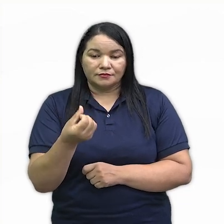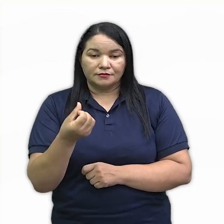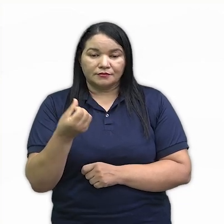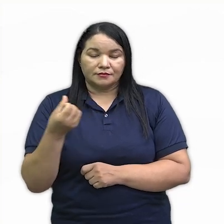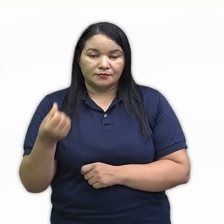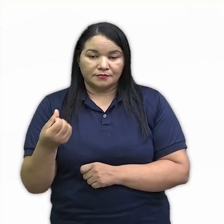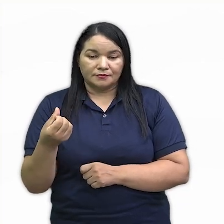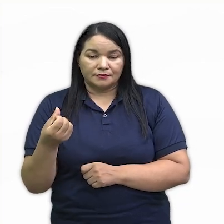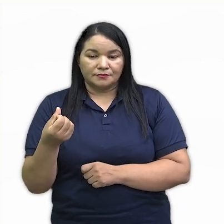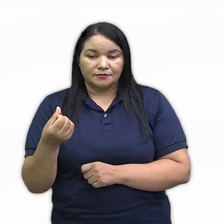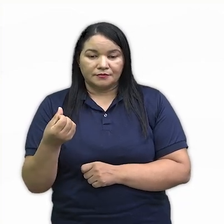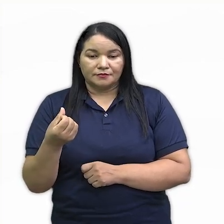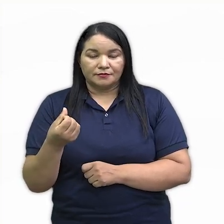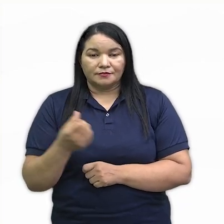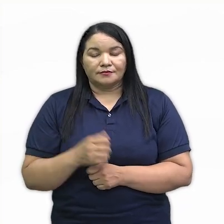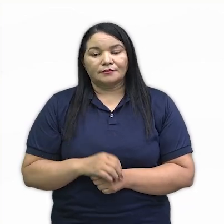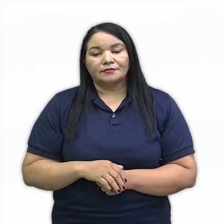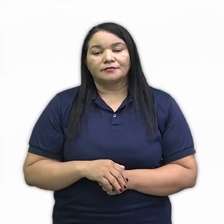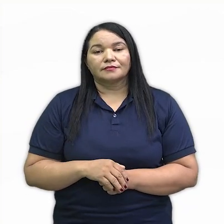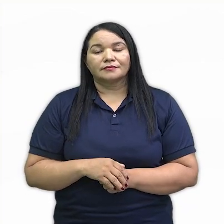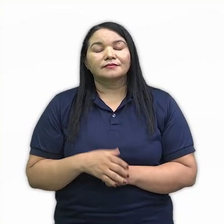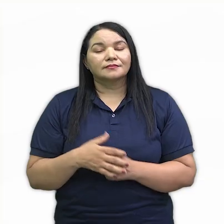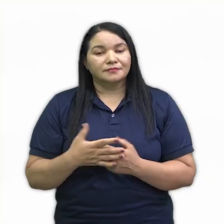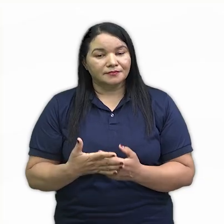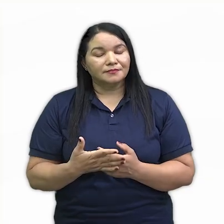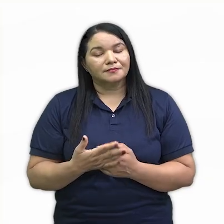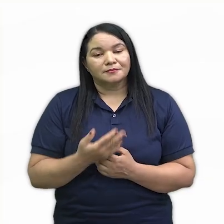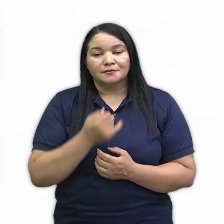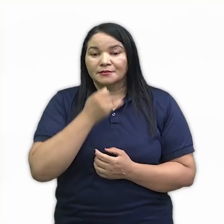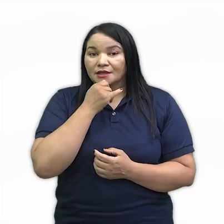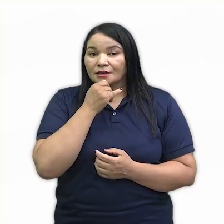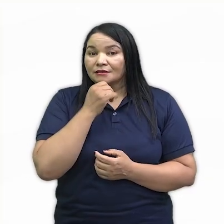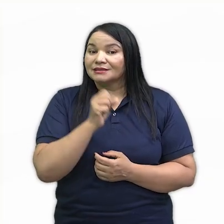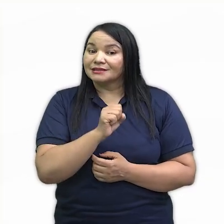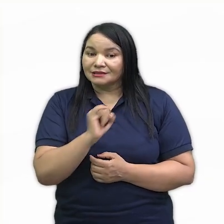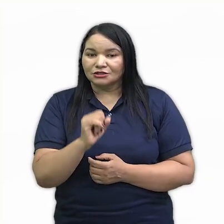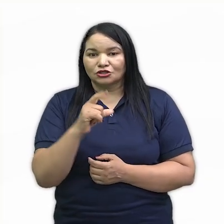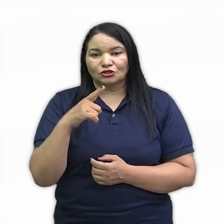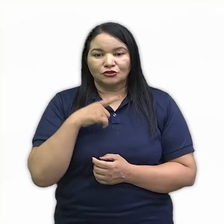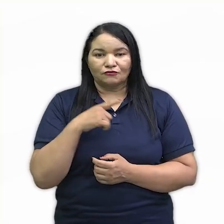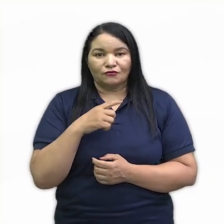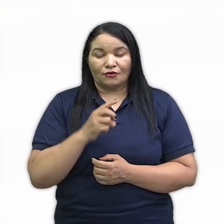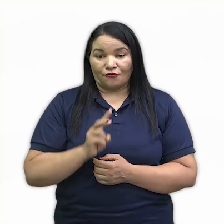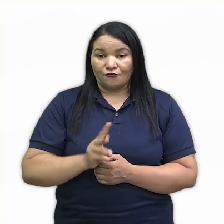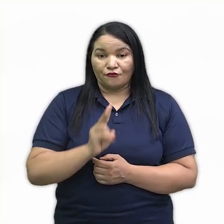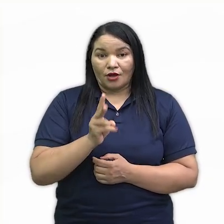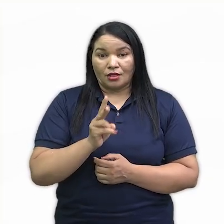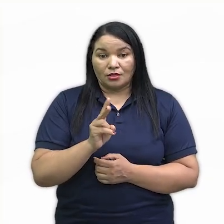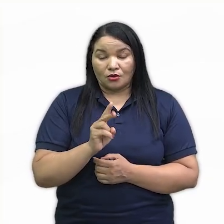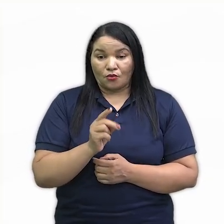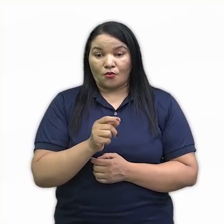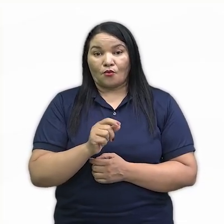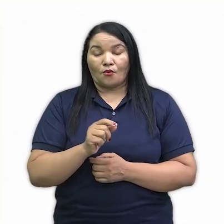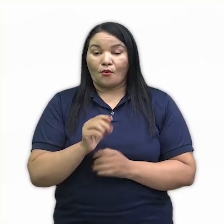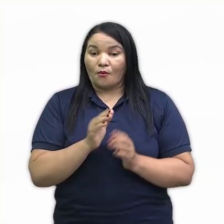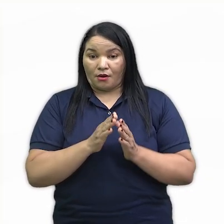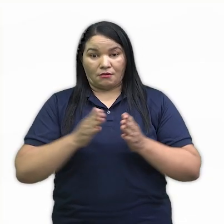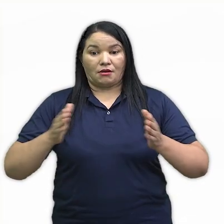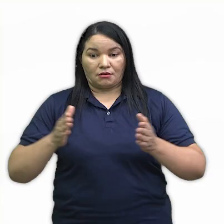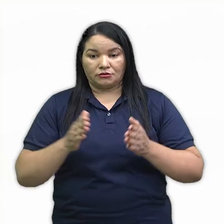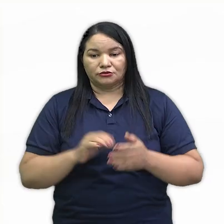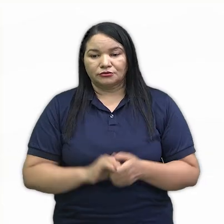39.366, tá bom? Isso é só um exemplo para quando nós temos aí valores grandes, né? Se a gente quisesse obter, por exemplo,